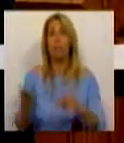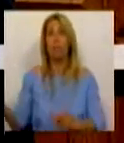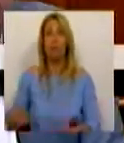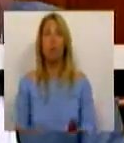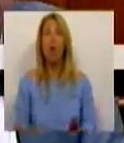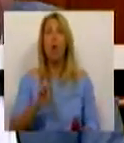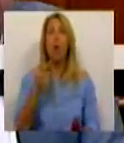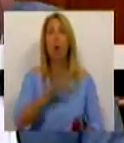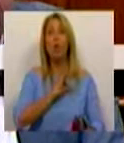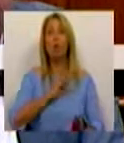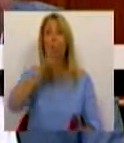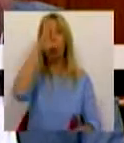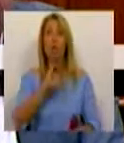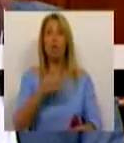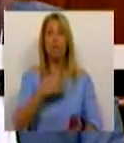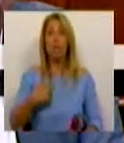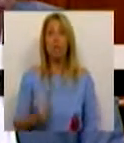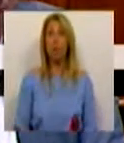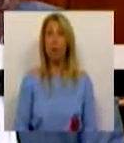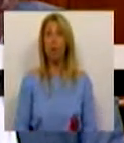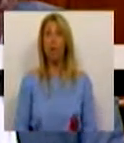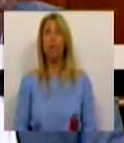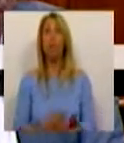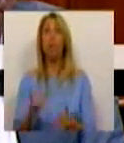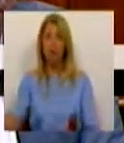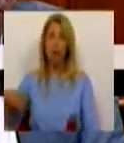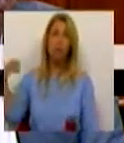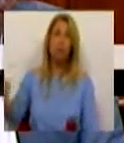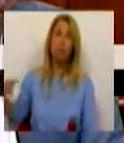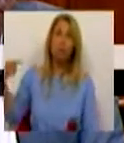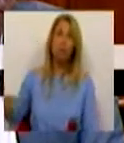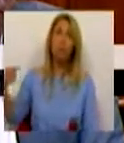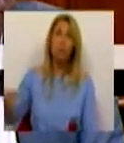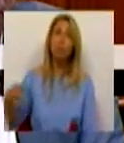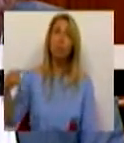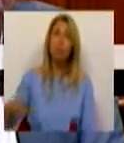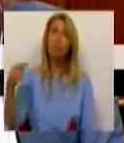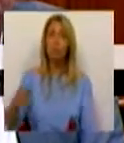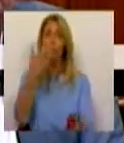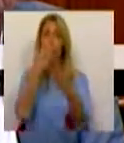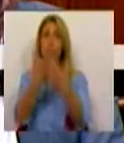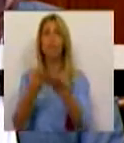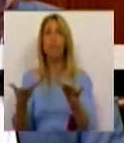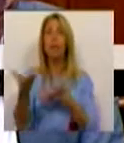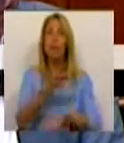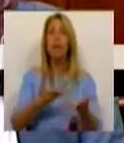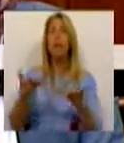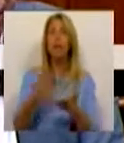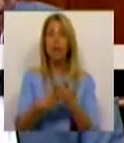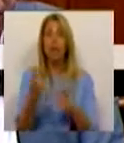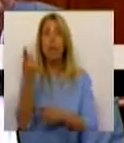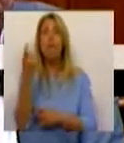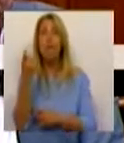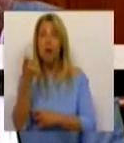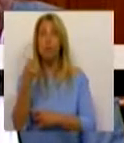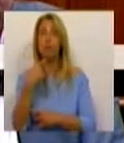Ministro da Saúde, que todos os dias temos que enfrentar e lidar com essas carências profundas que existem em